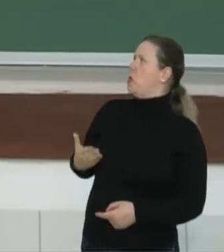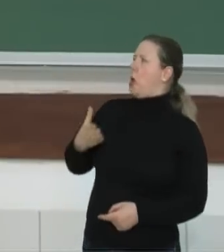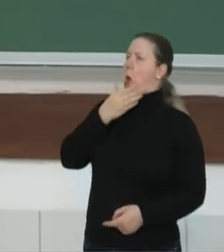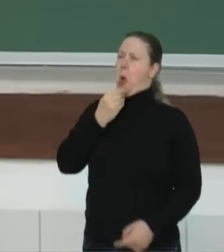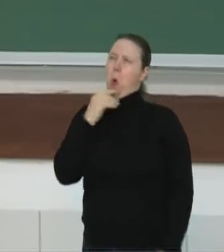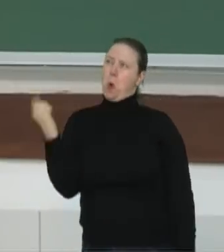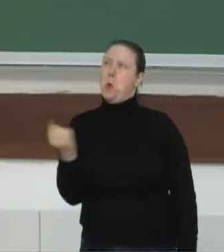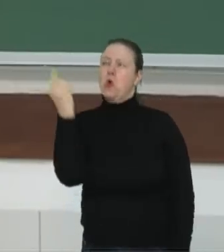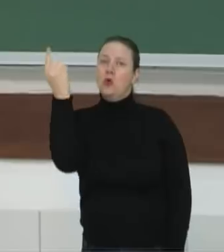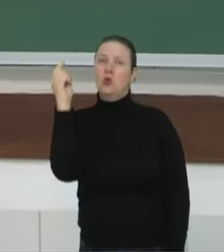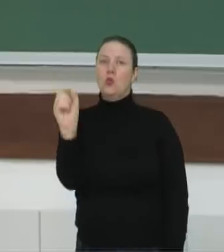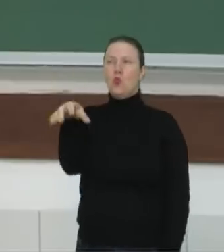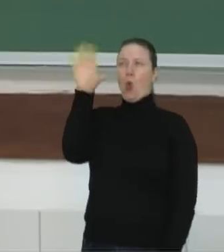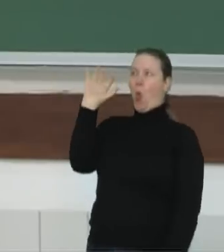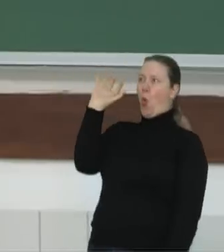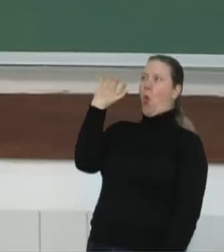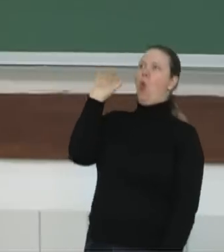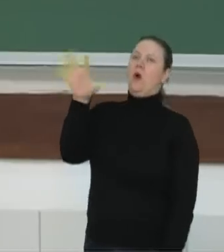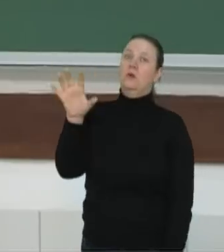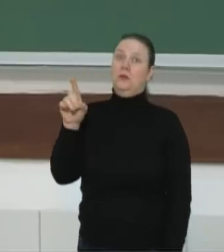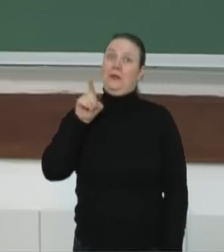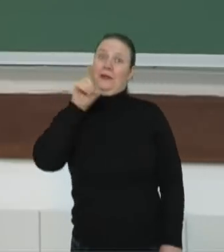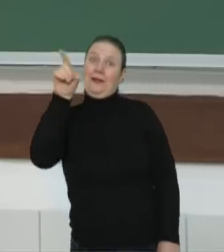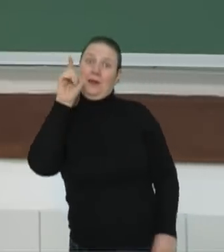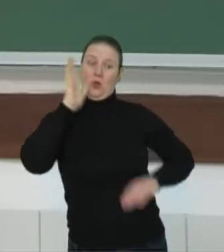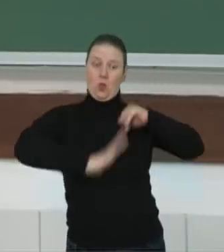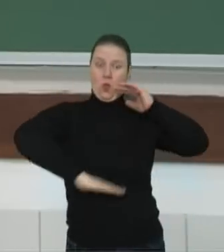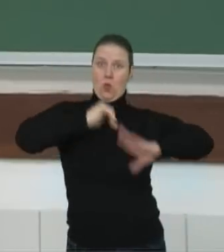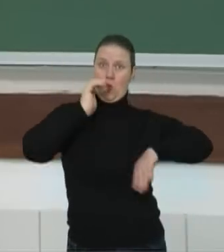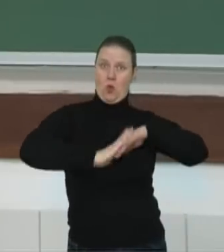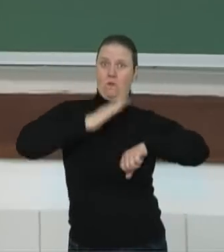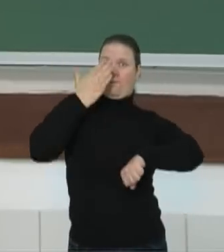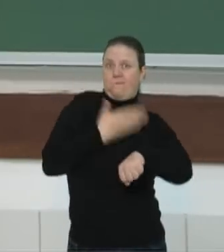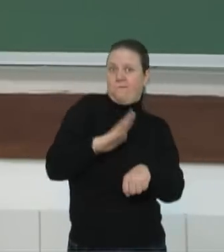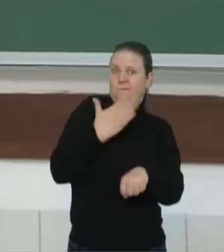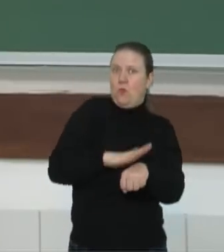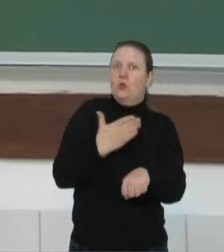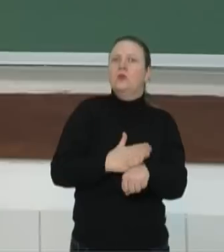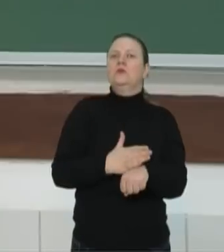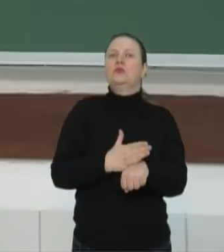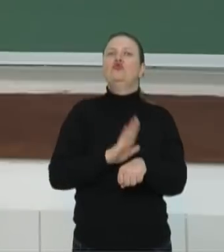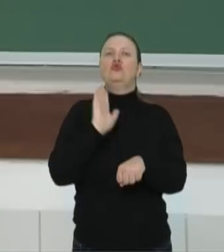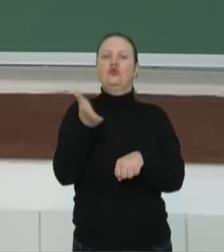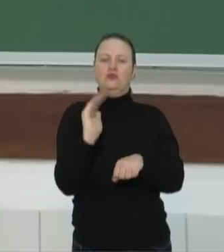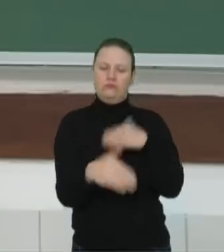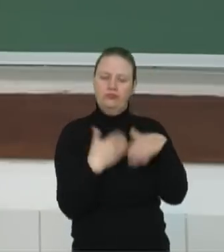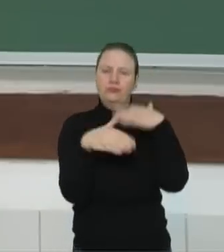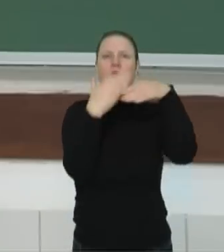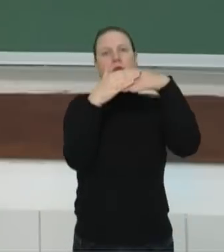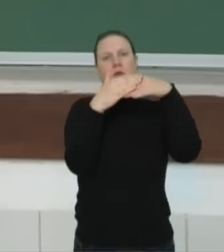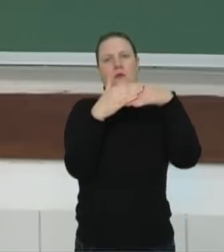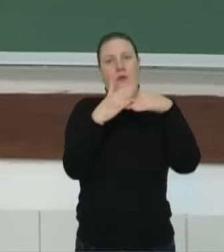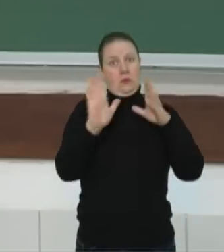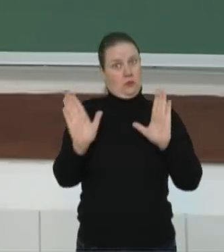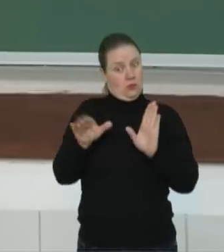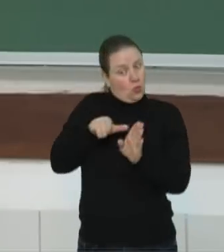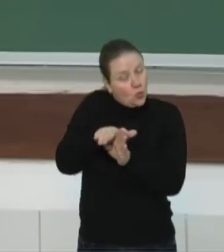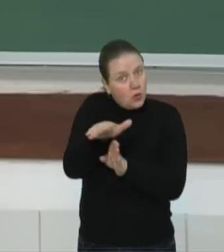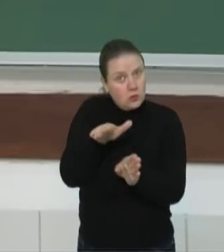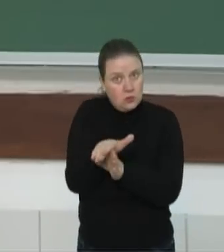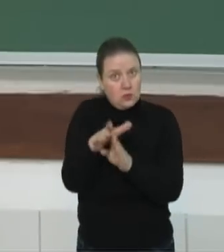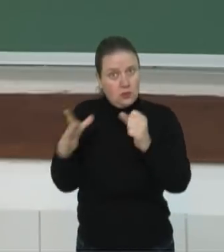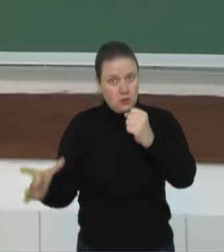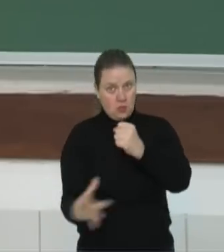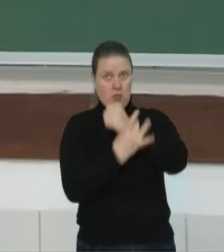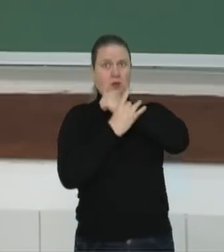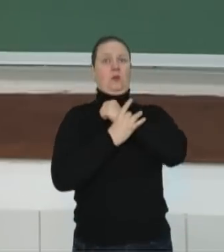eles fazem com uma mão só. Eles são jogadores profissionais, né? Essa dica que eu estou dando para você é uma